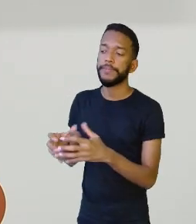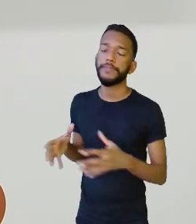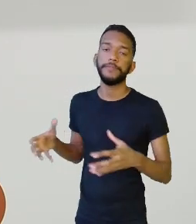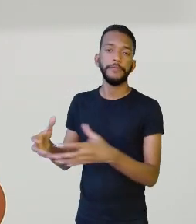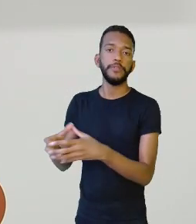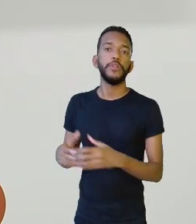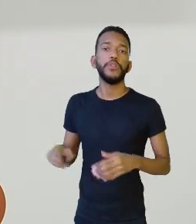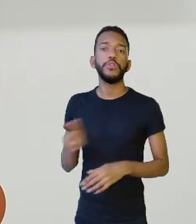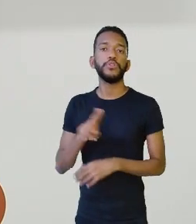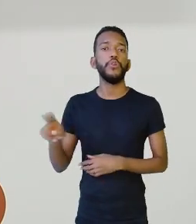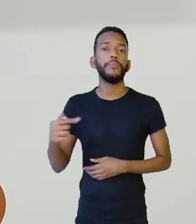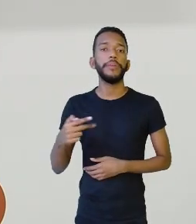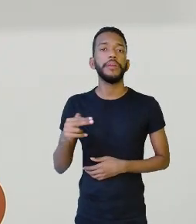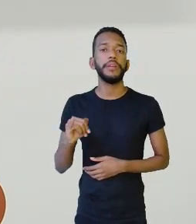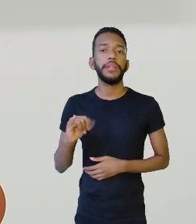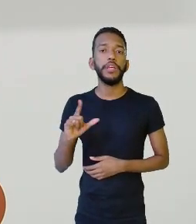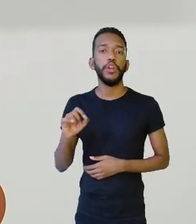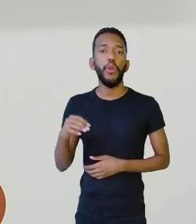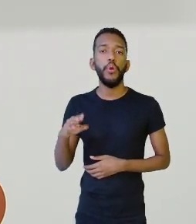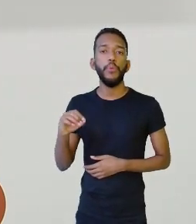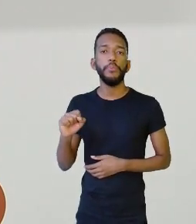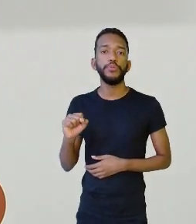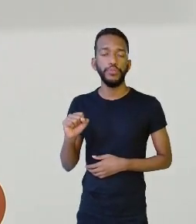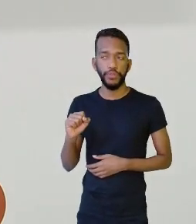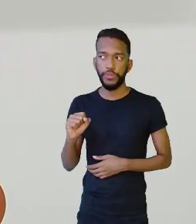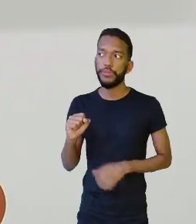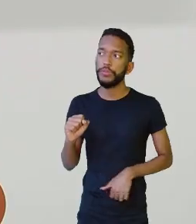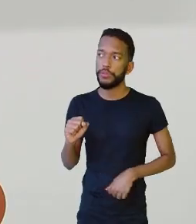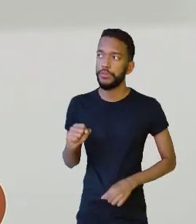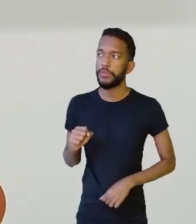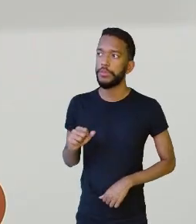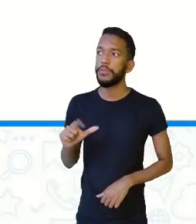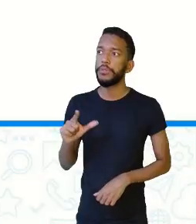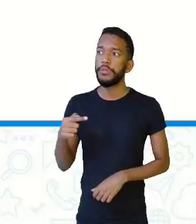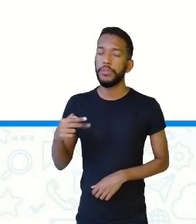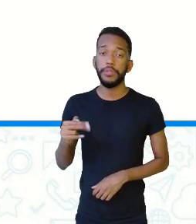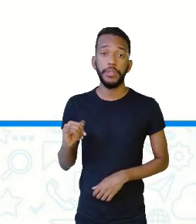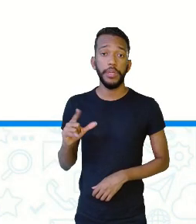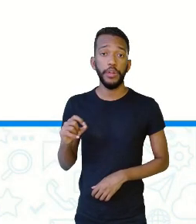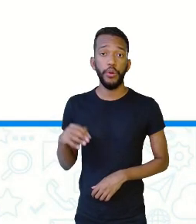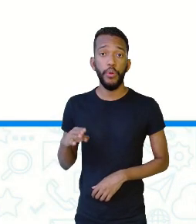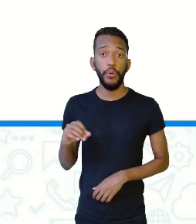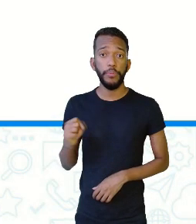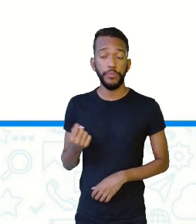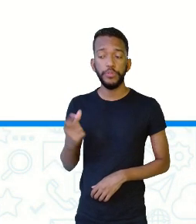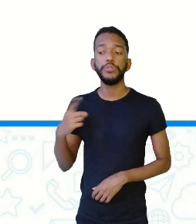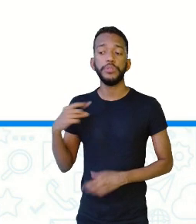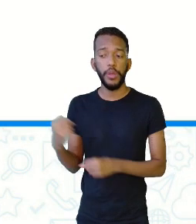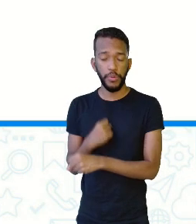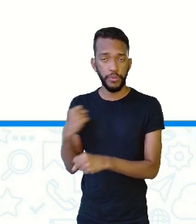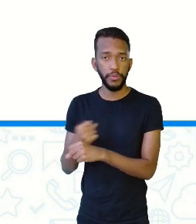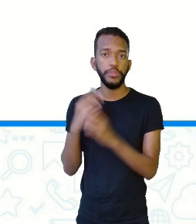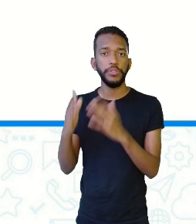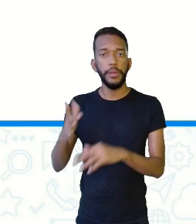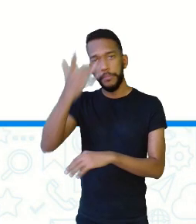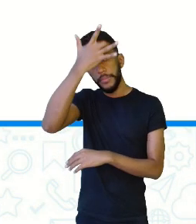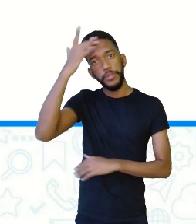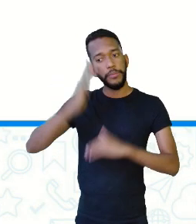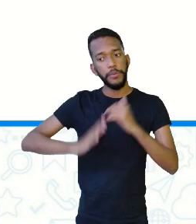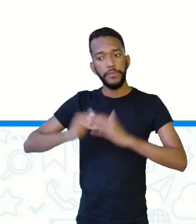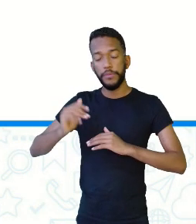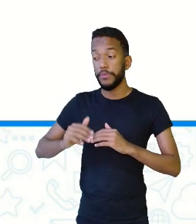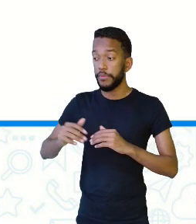chamados quilombos. Então, o que eram quilombos? Foram espaços construídos pelos escravos